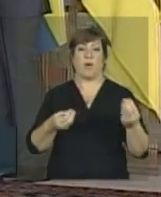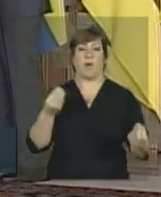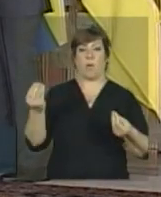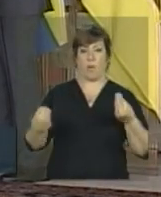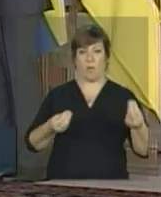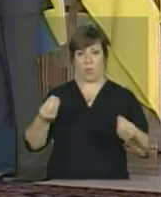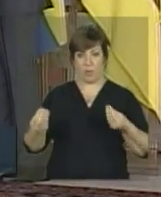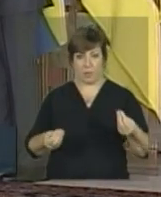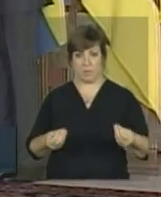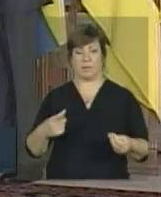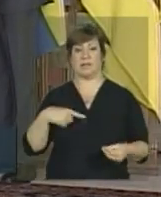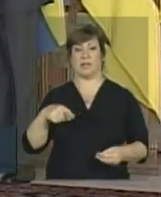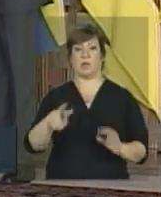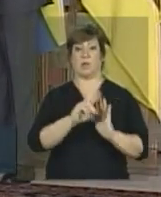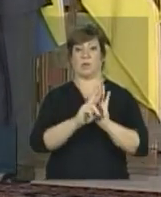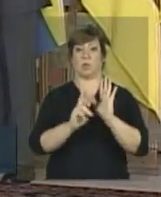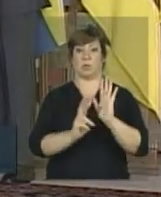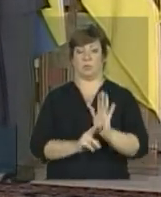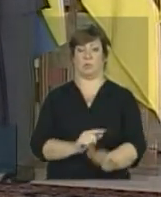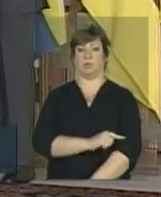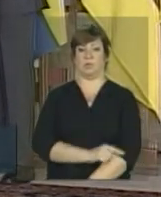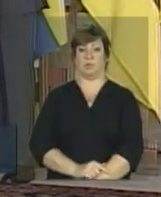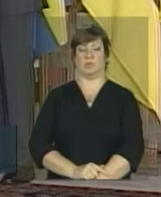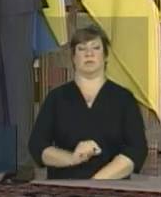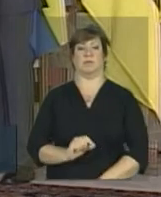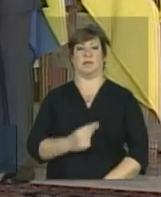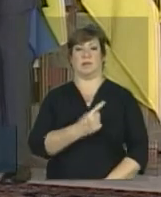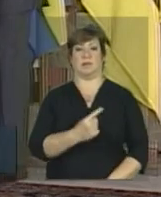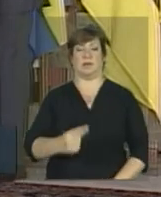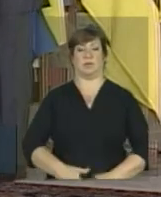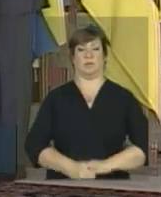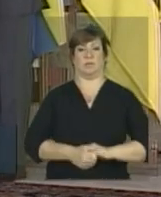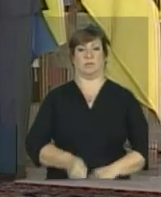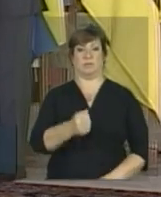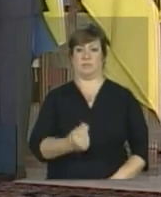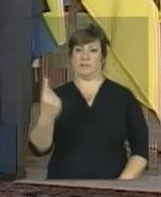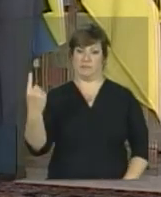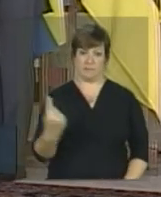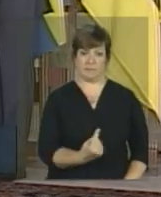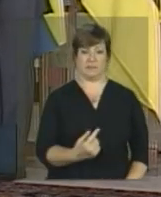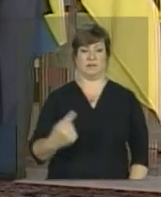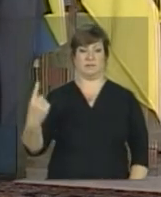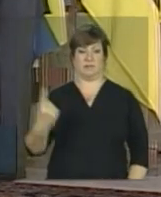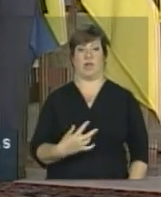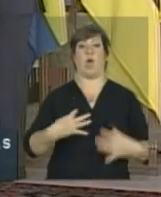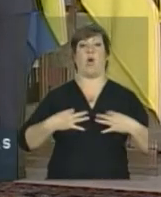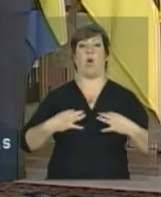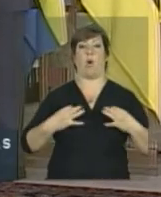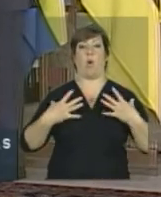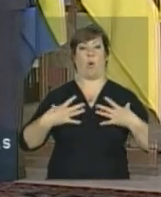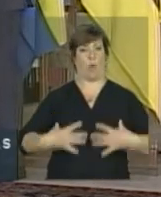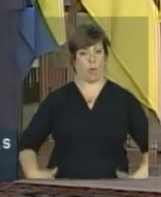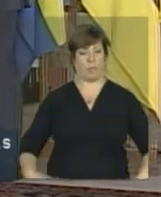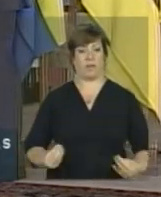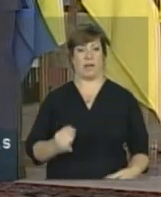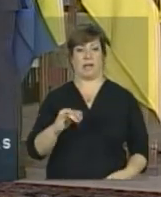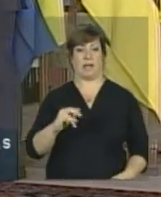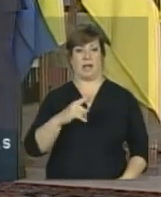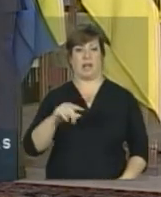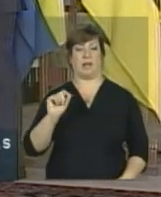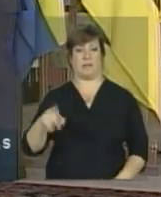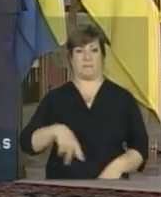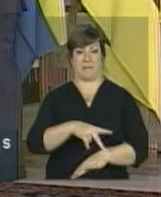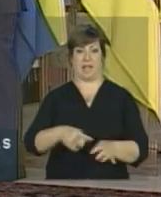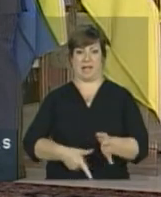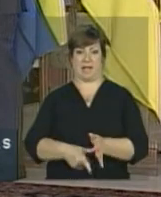observar exatamente as normas de conduta, de educação, de cumprimentos de cada país e o vestuário. No caso do Irã,